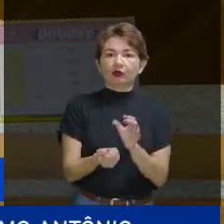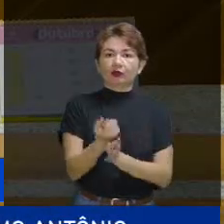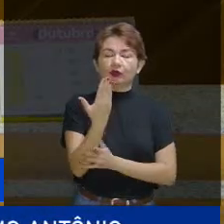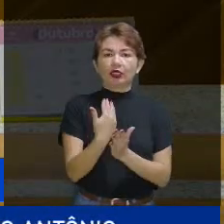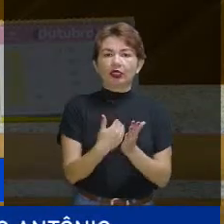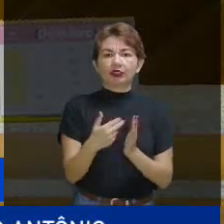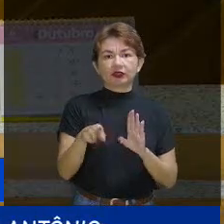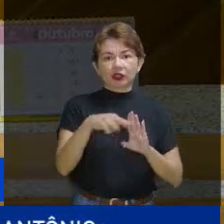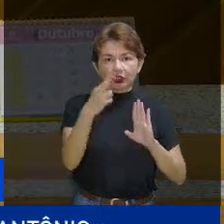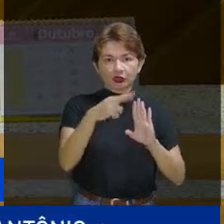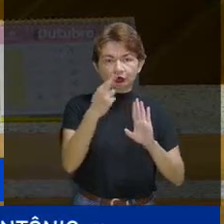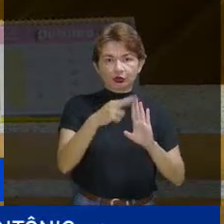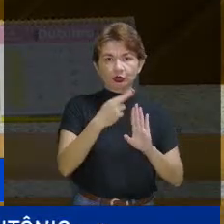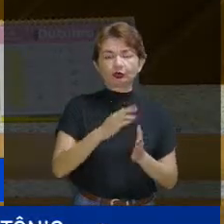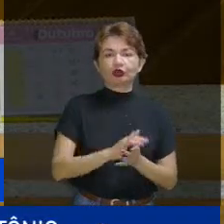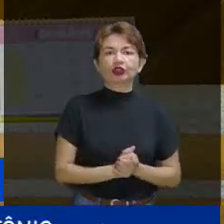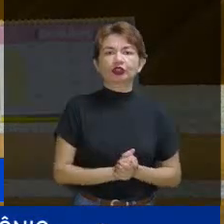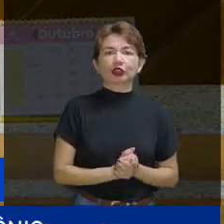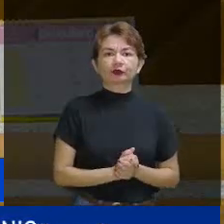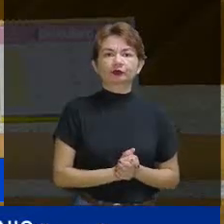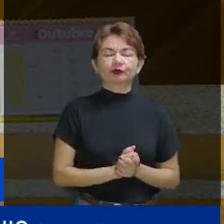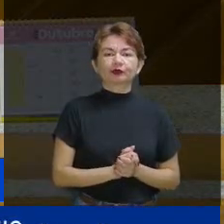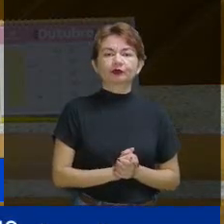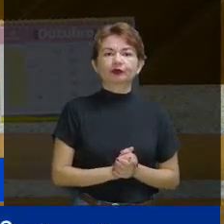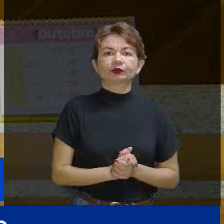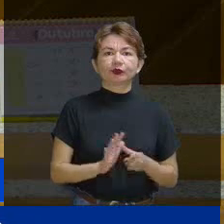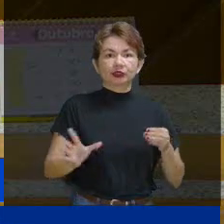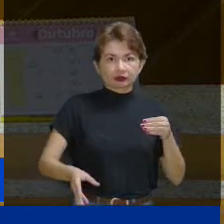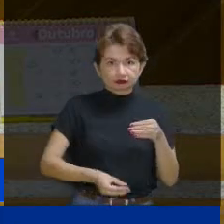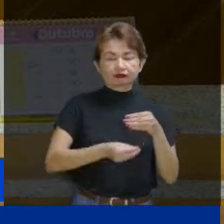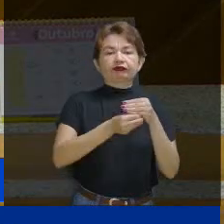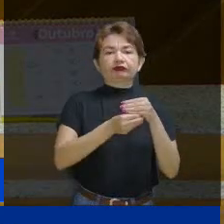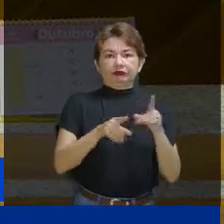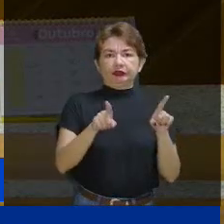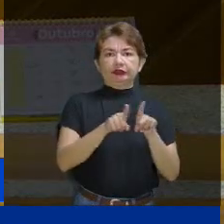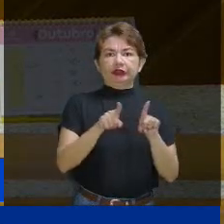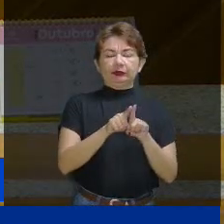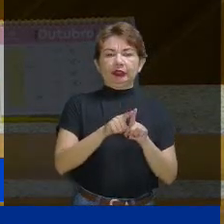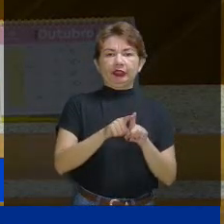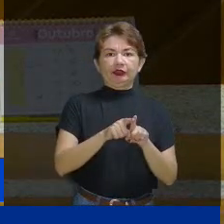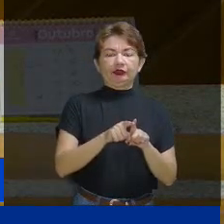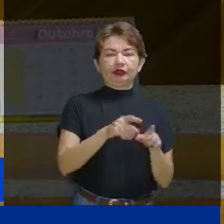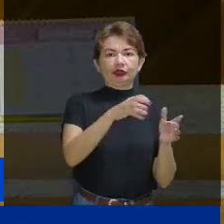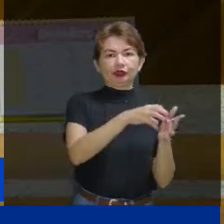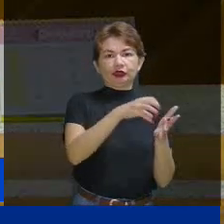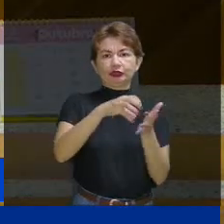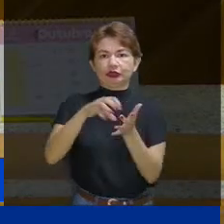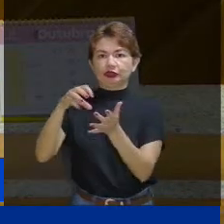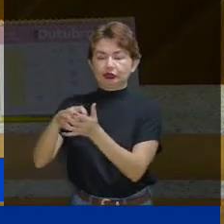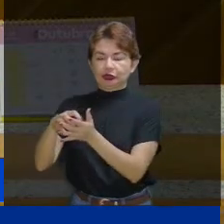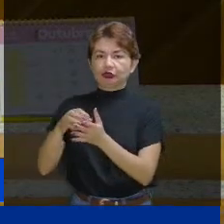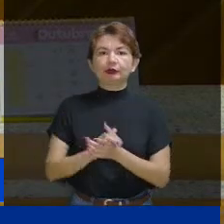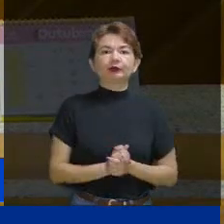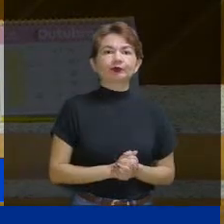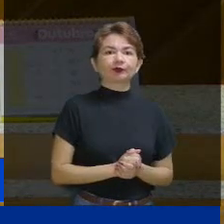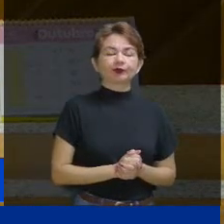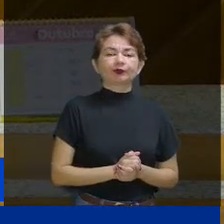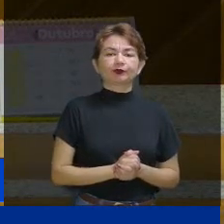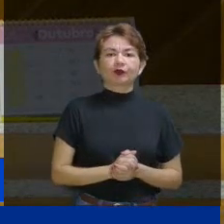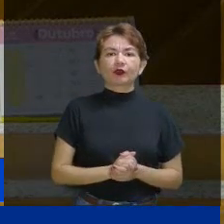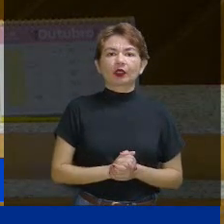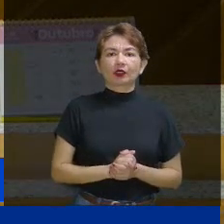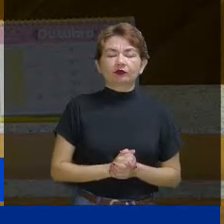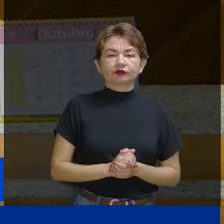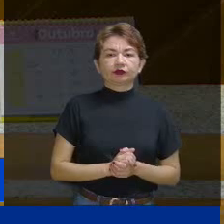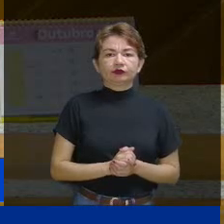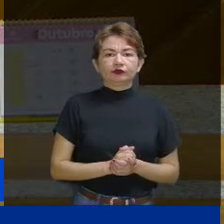da resolução citada, houve a implementação de núcleos regionais eleitorais e, portanto, a competência do juiz das garantias decidir sobre